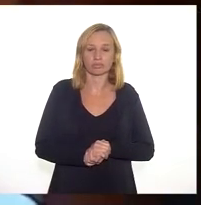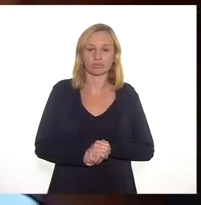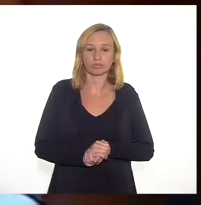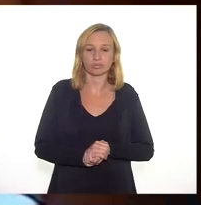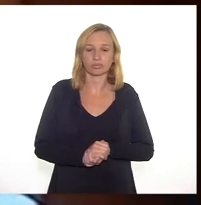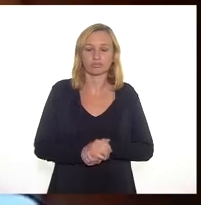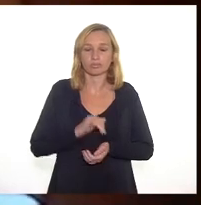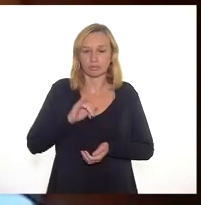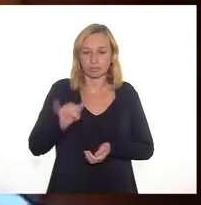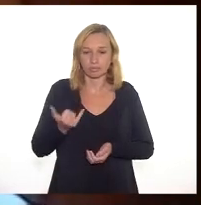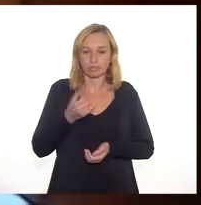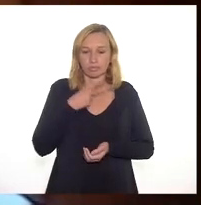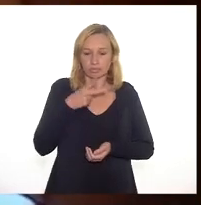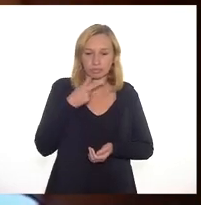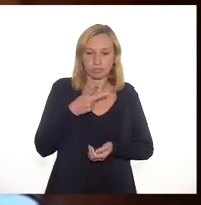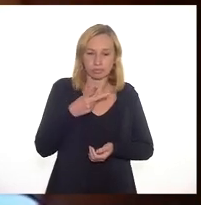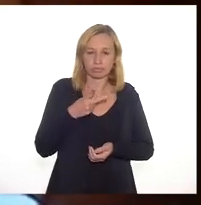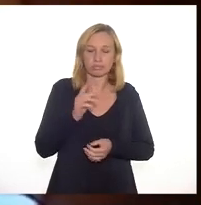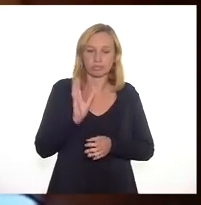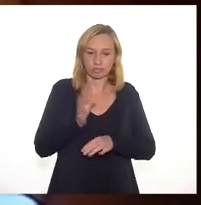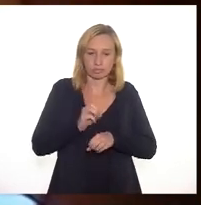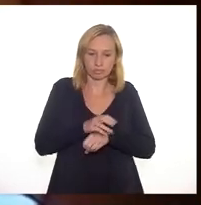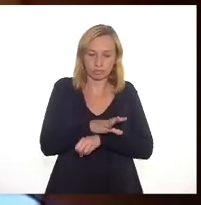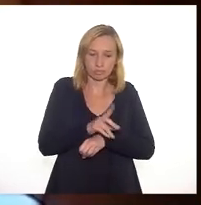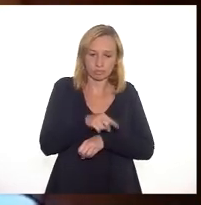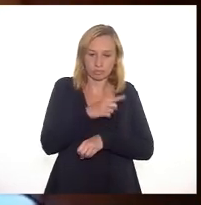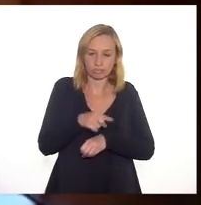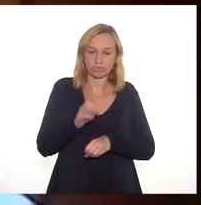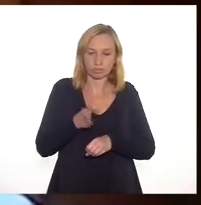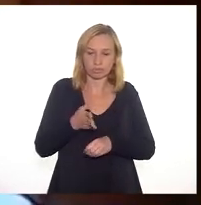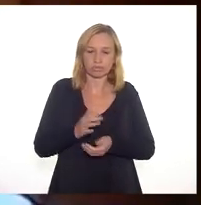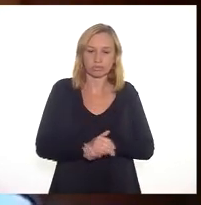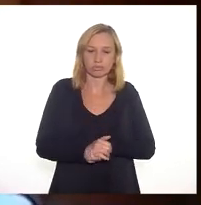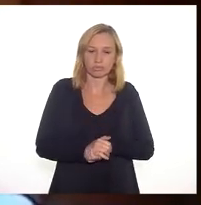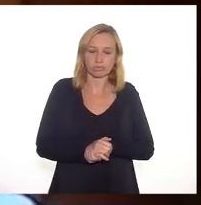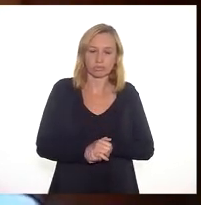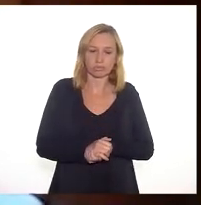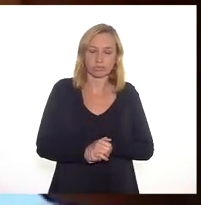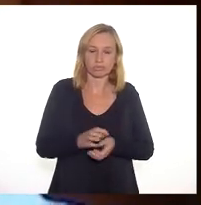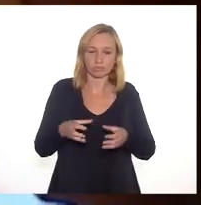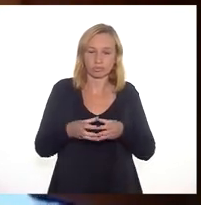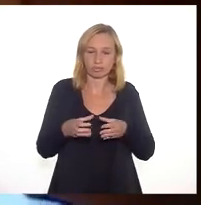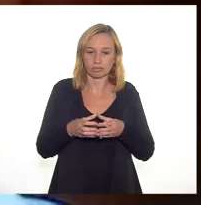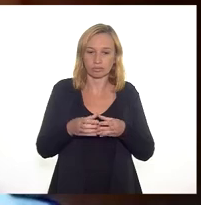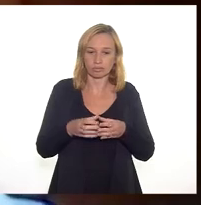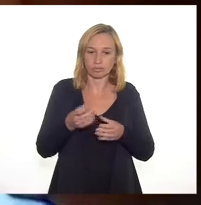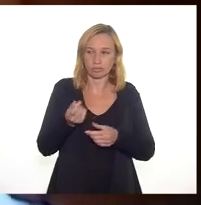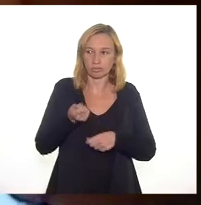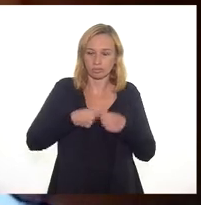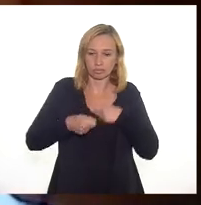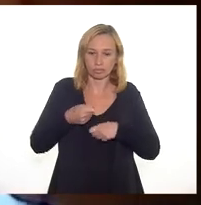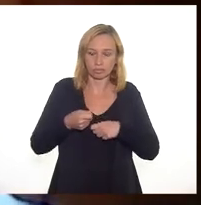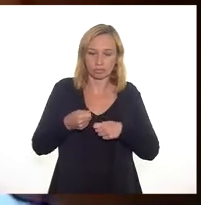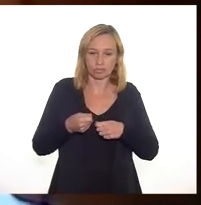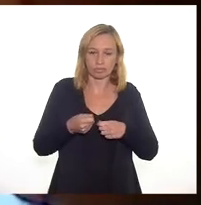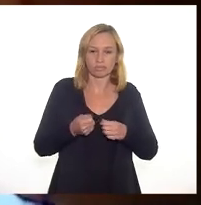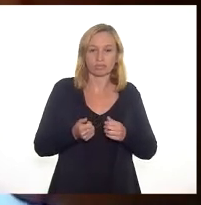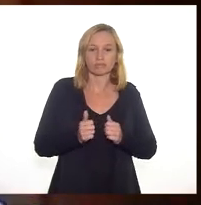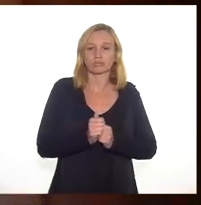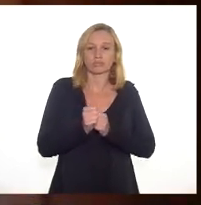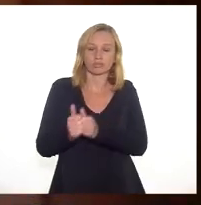Silena, aproveito para dizer que os destaques já estão prejudicados, que foram contemplados. O parecer da Comissão de Economia acompanha o substitutivo da